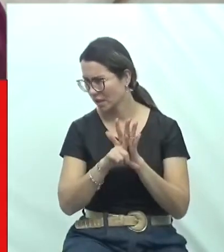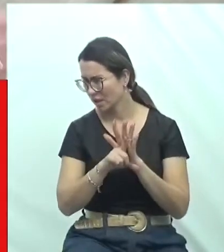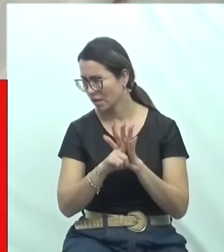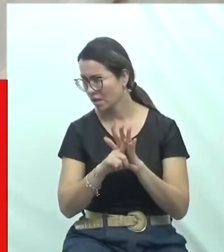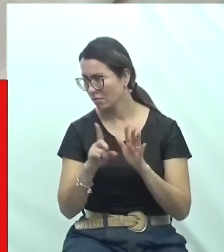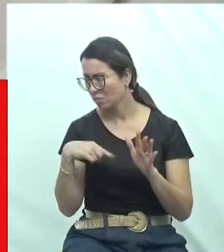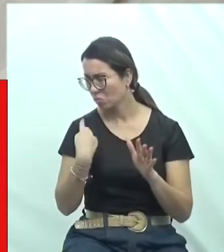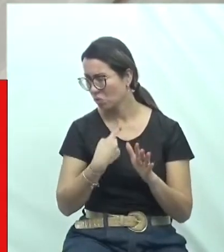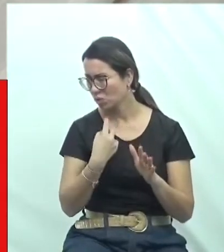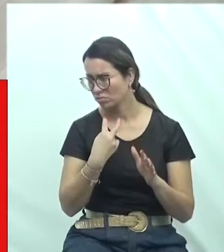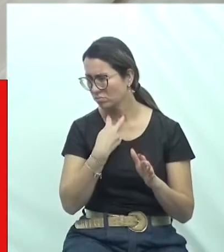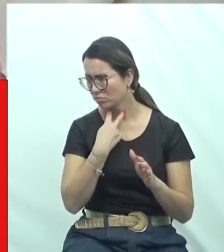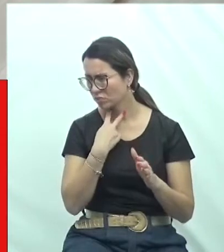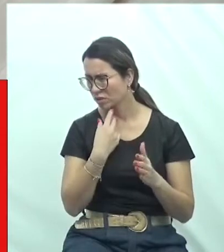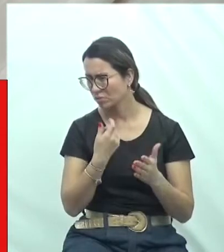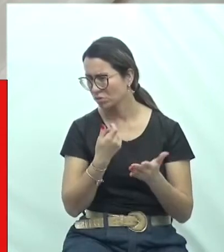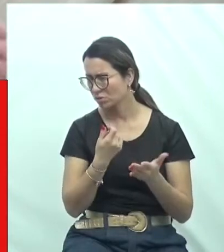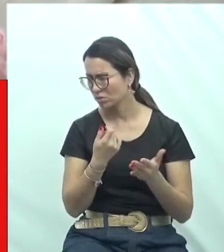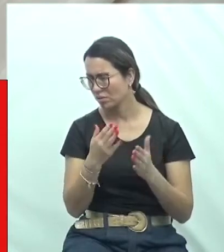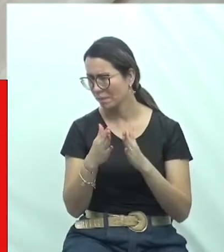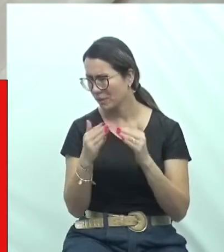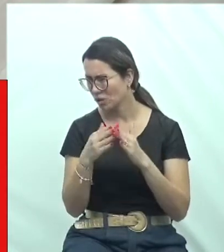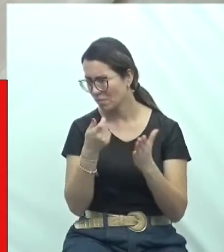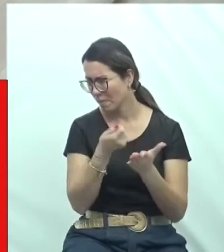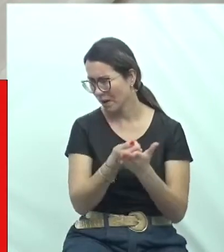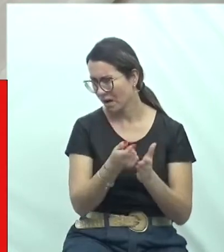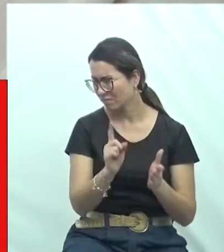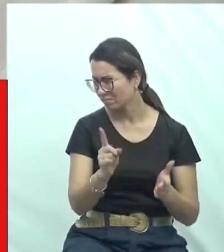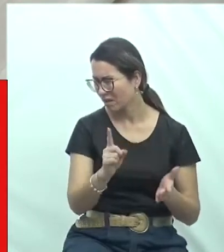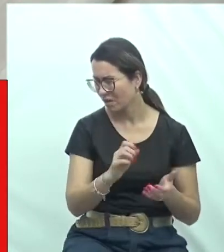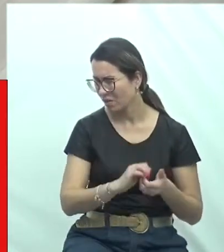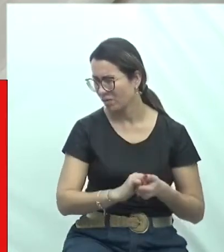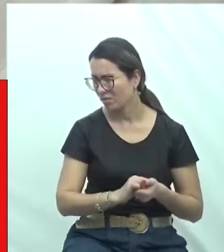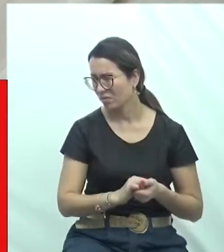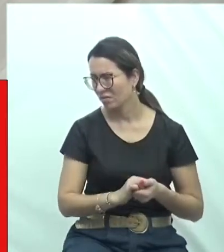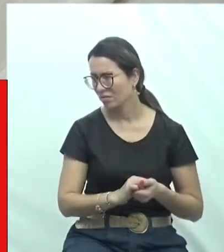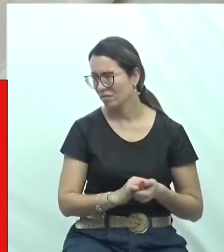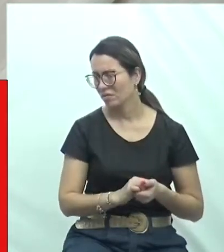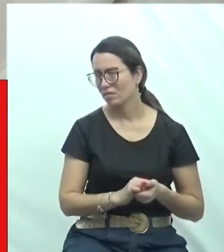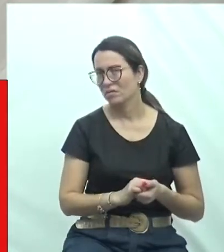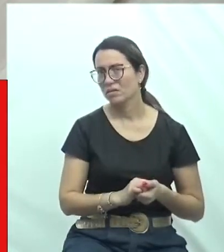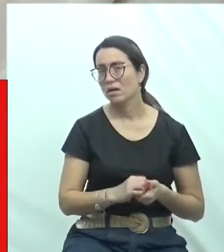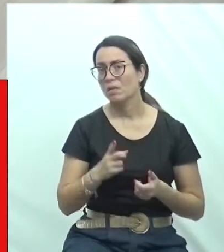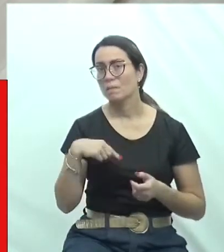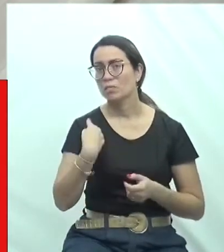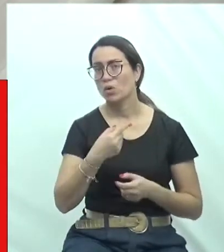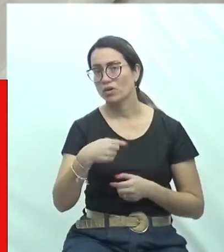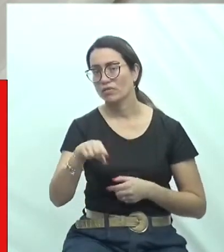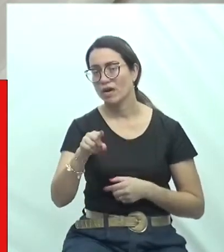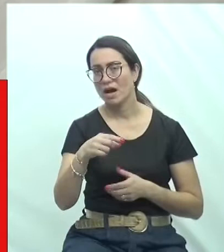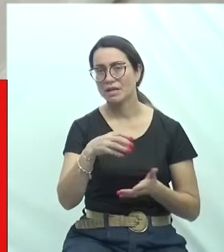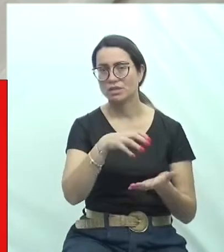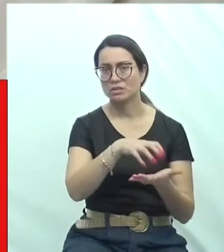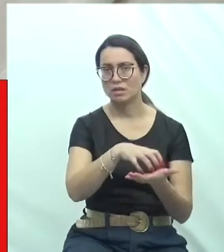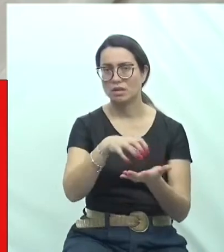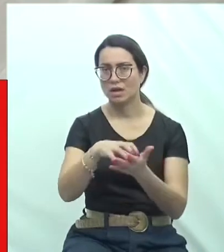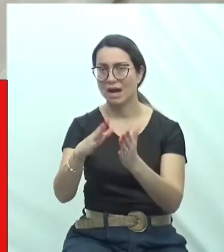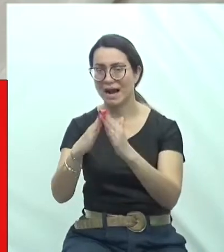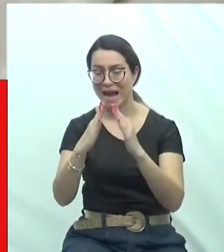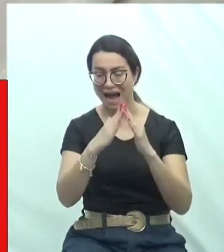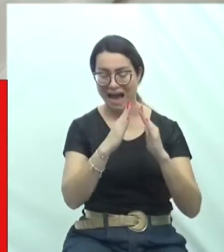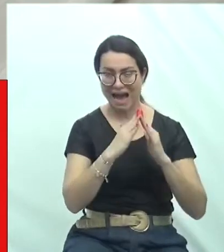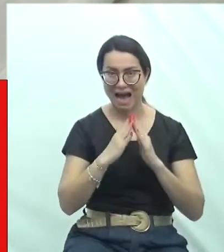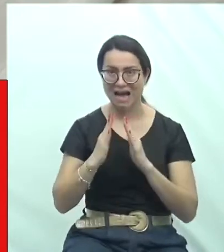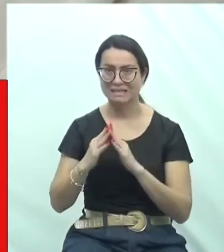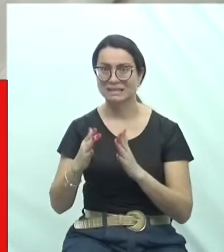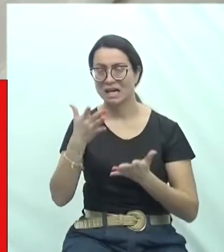chefe do setor aqui na minha frente, nós estamos passando de unidade em unidade e vendo se realmente há possibilidade de receber por gravidade. Aqueles